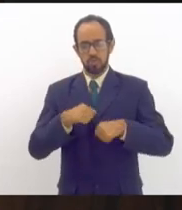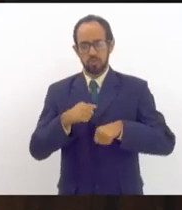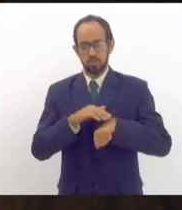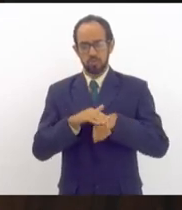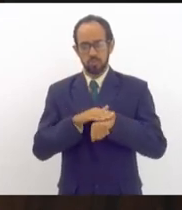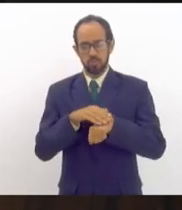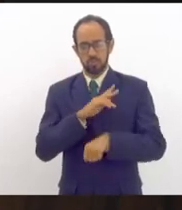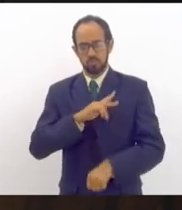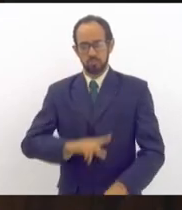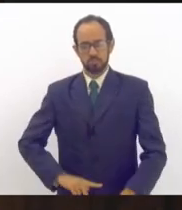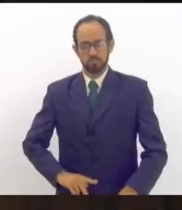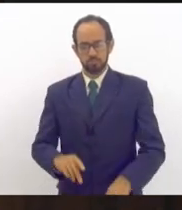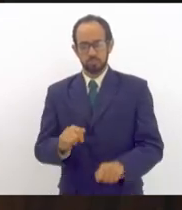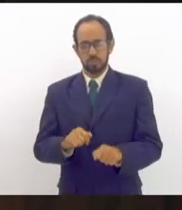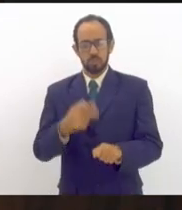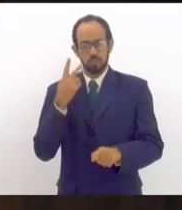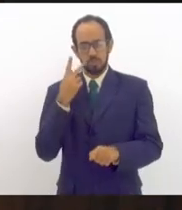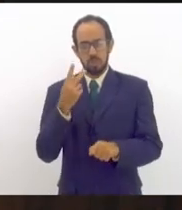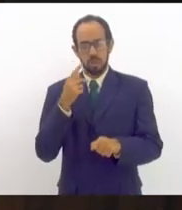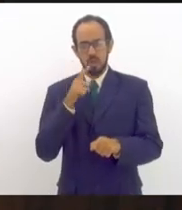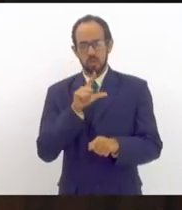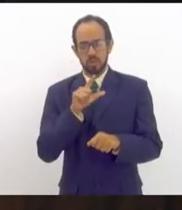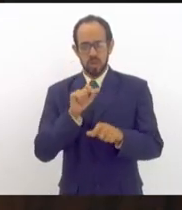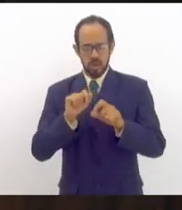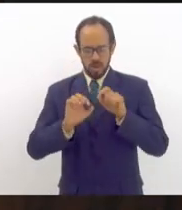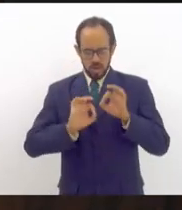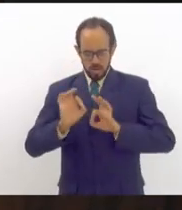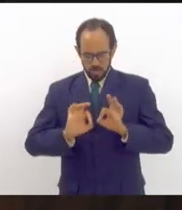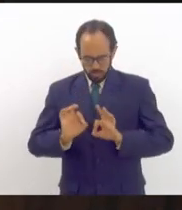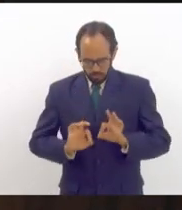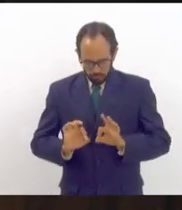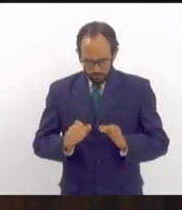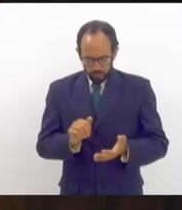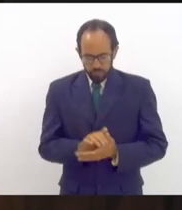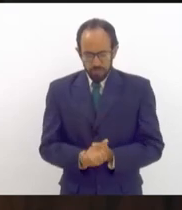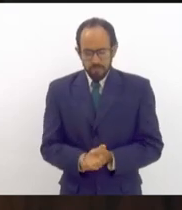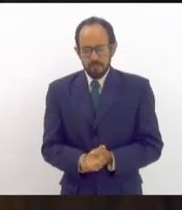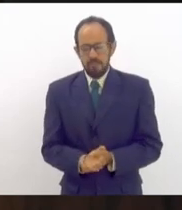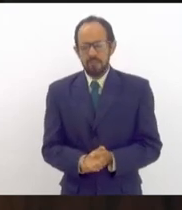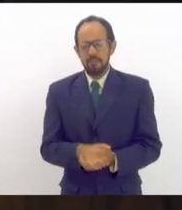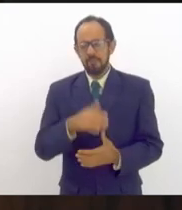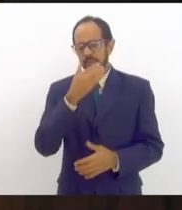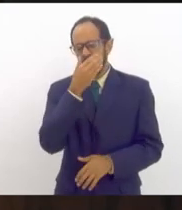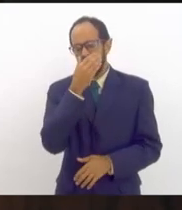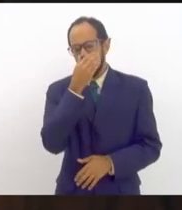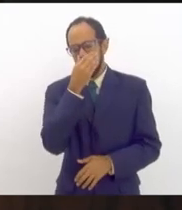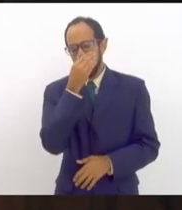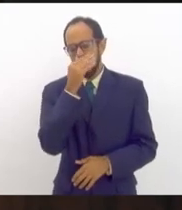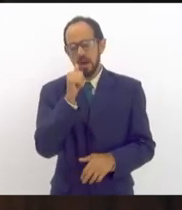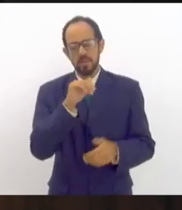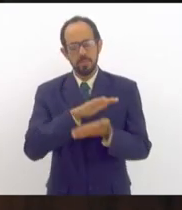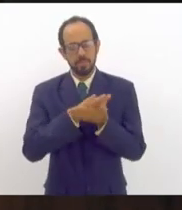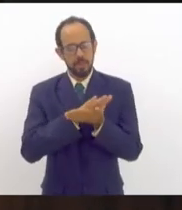para ir sendo colocada as próximas em votação nada mais havendo a tratar